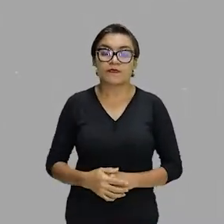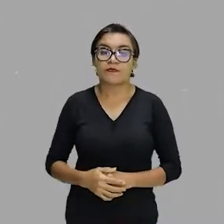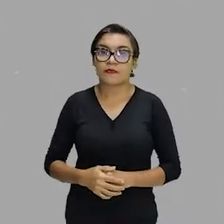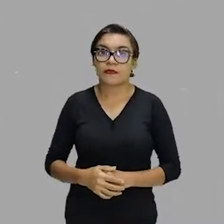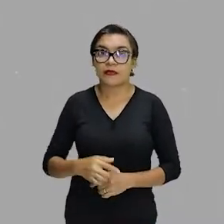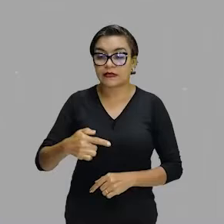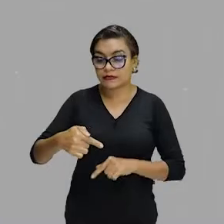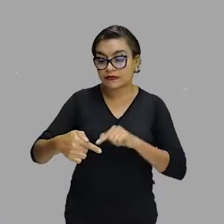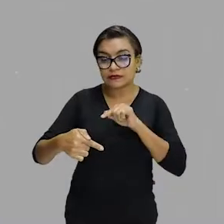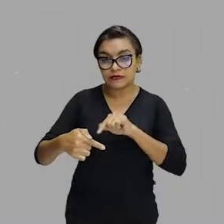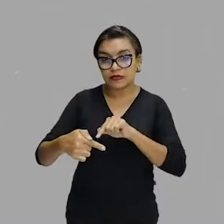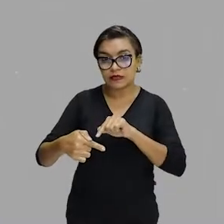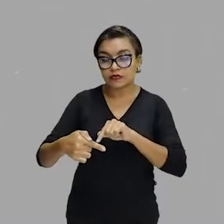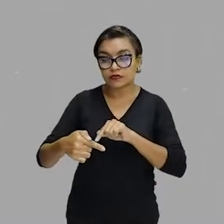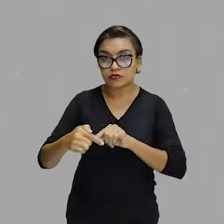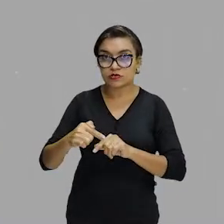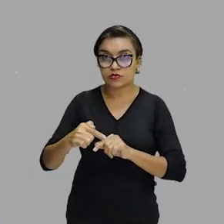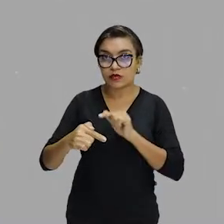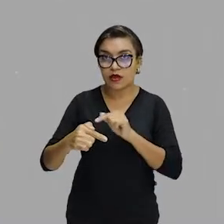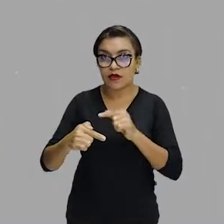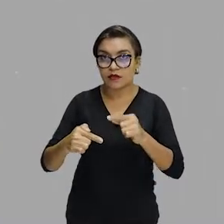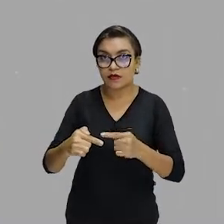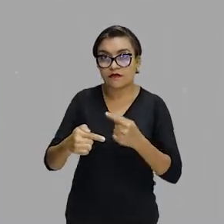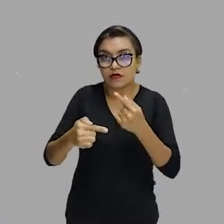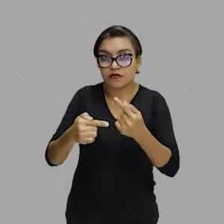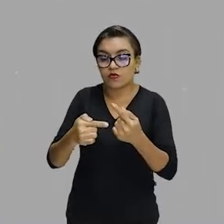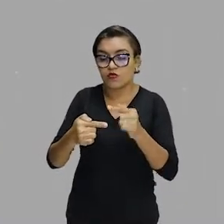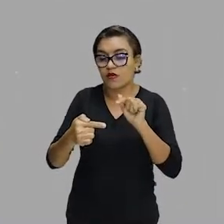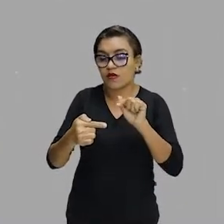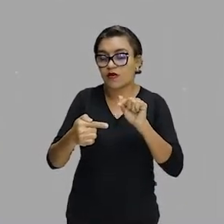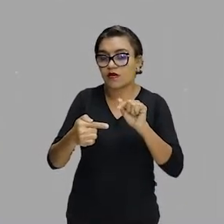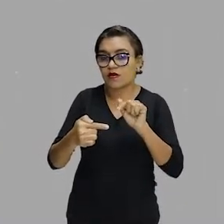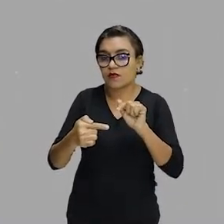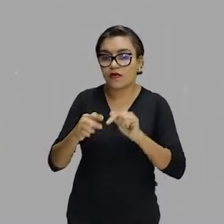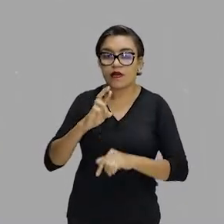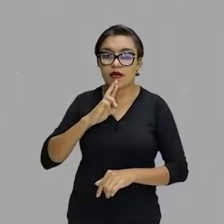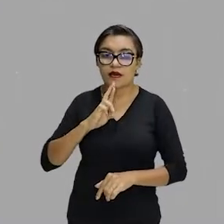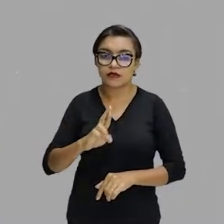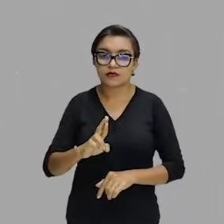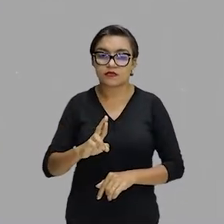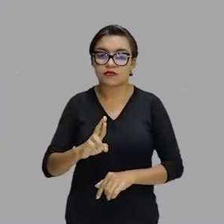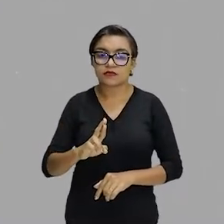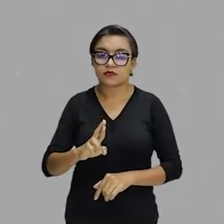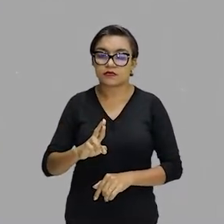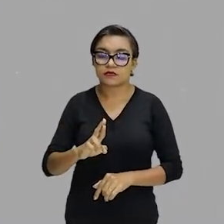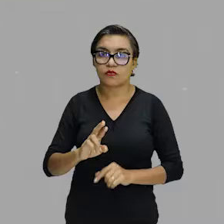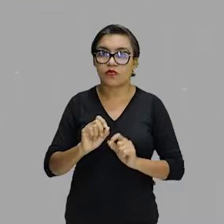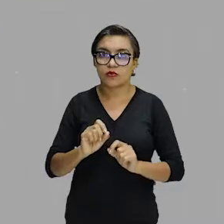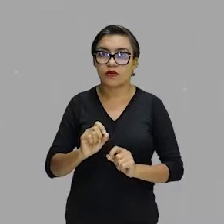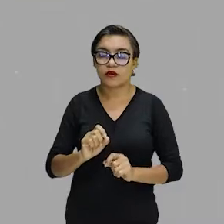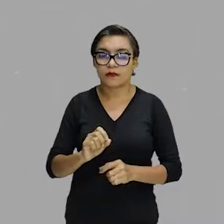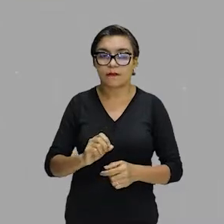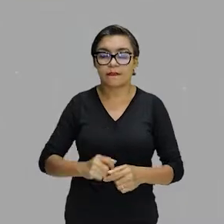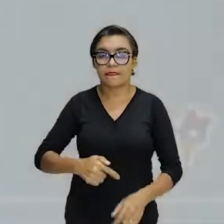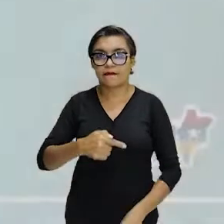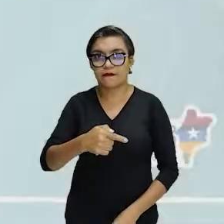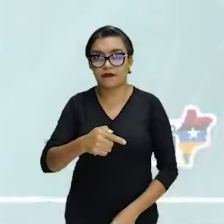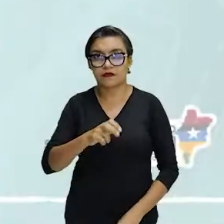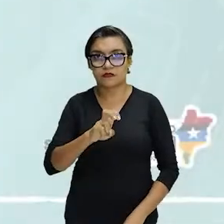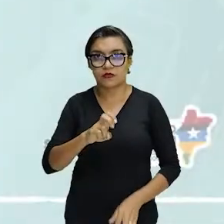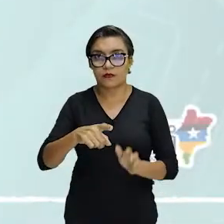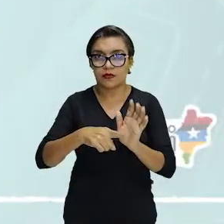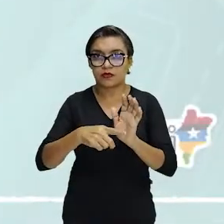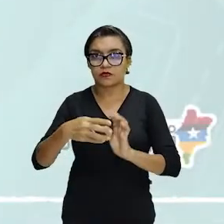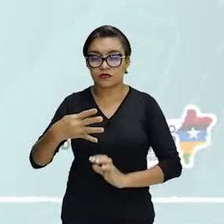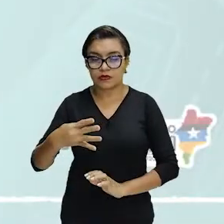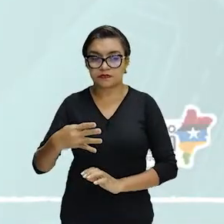é do que 7 elevado a 1. E esse 1 é o resultado do 5 menos 4, ok?